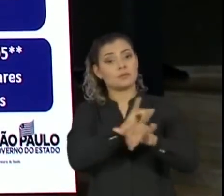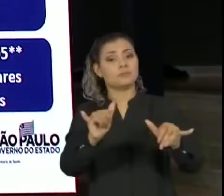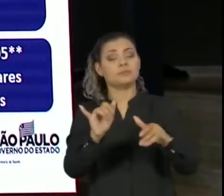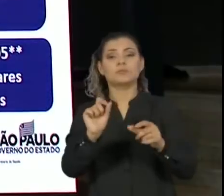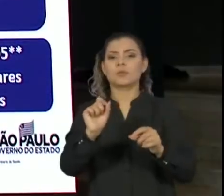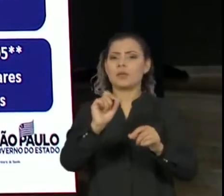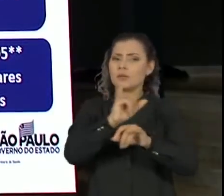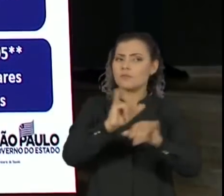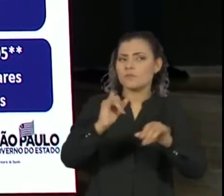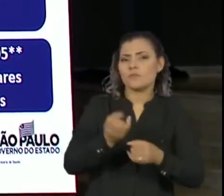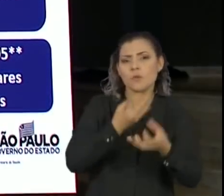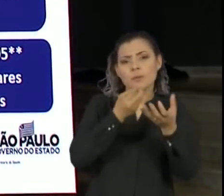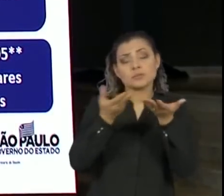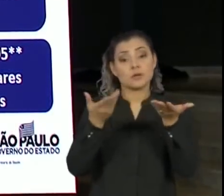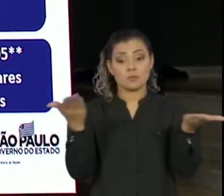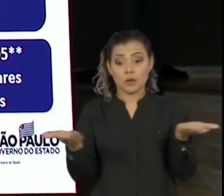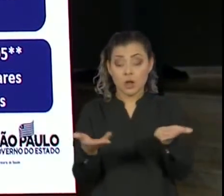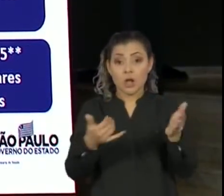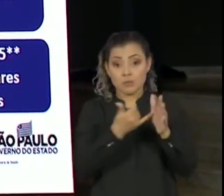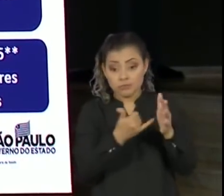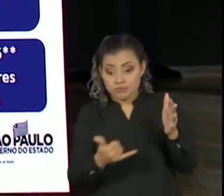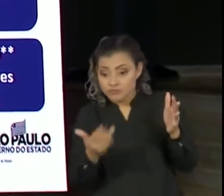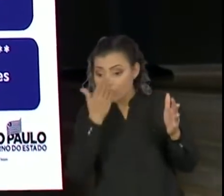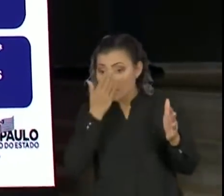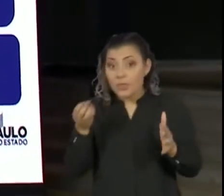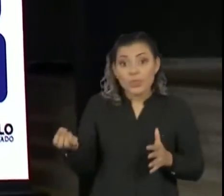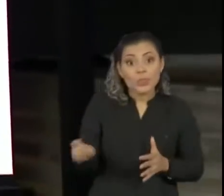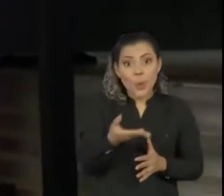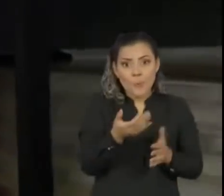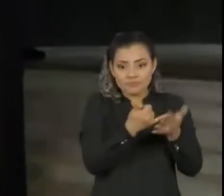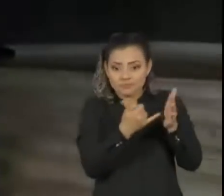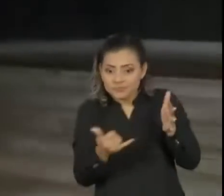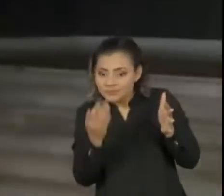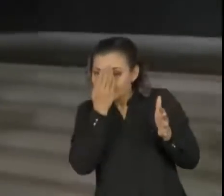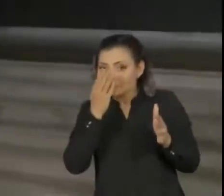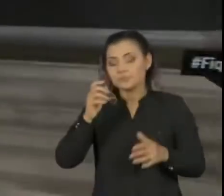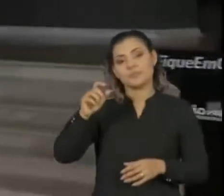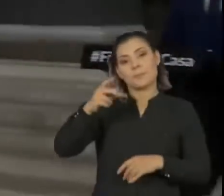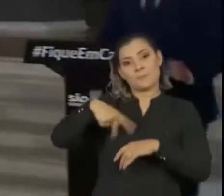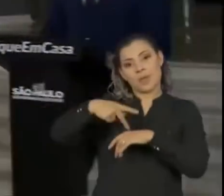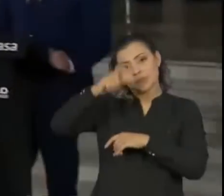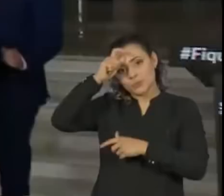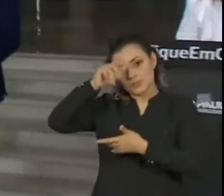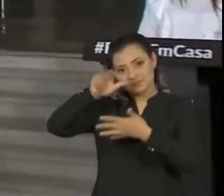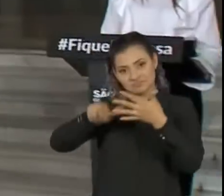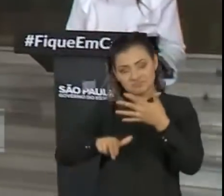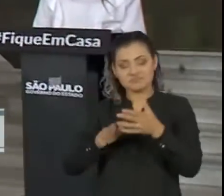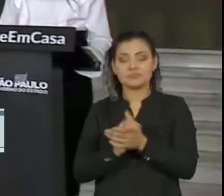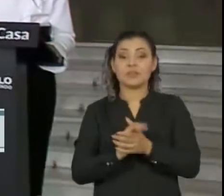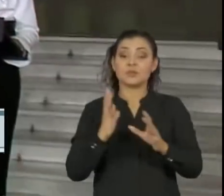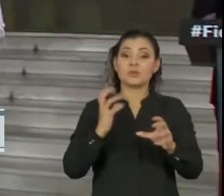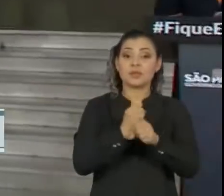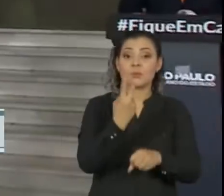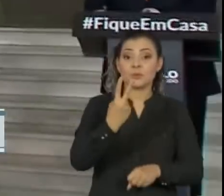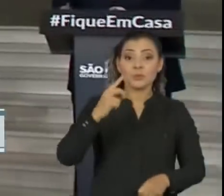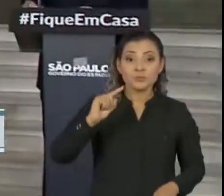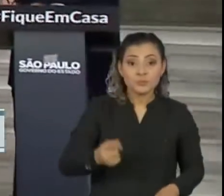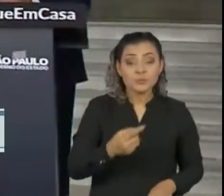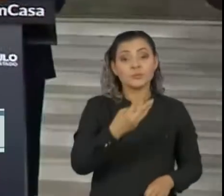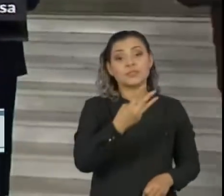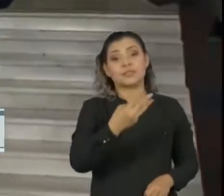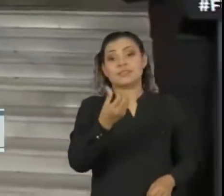de salientar que recebemos os respiradores e com isso nós temos agora